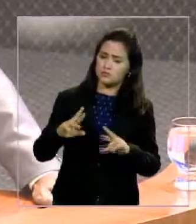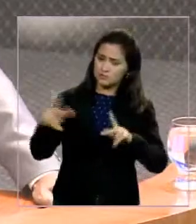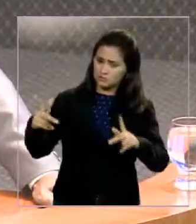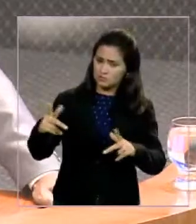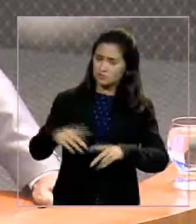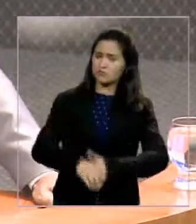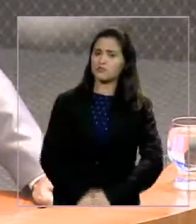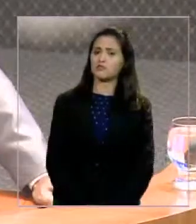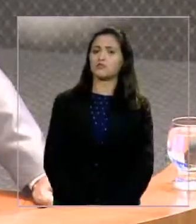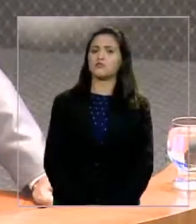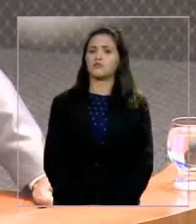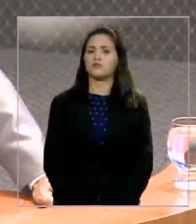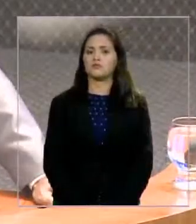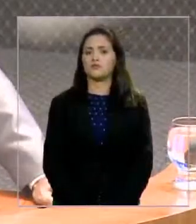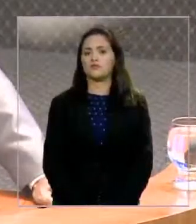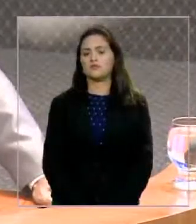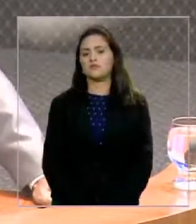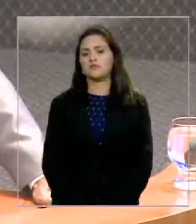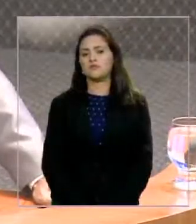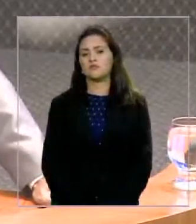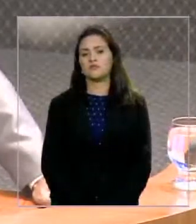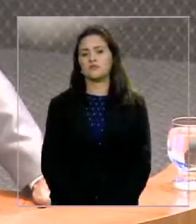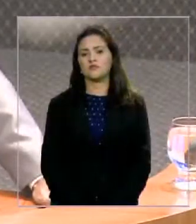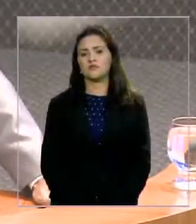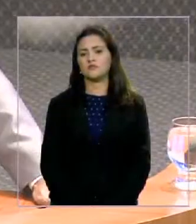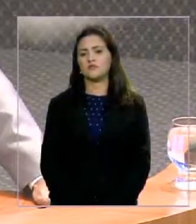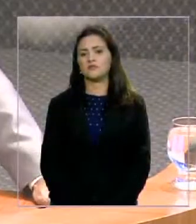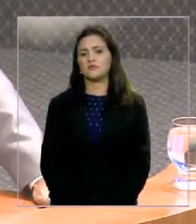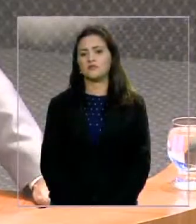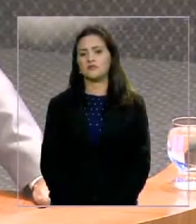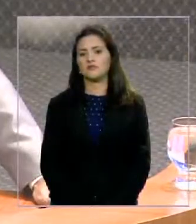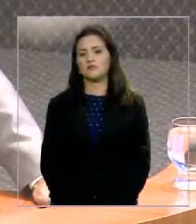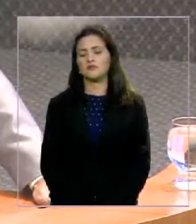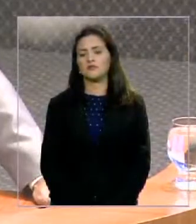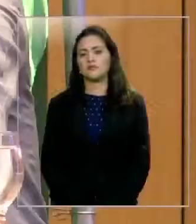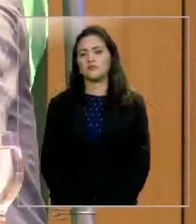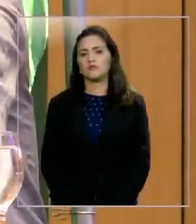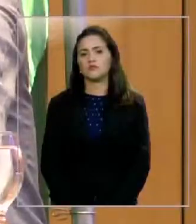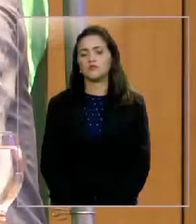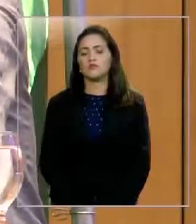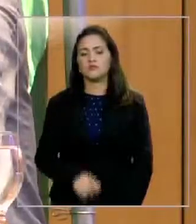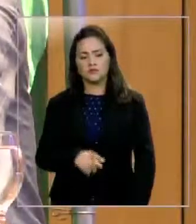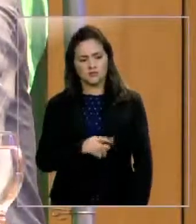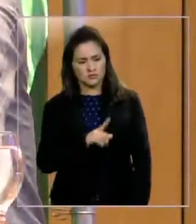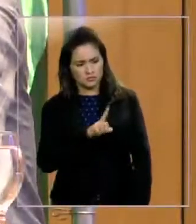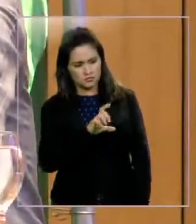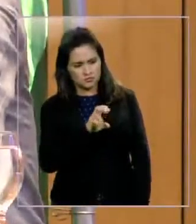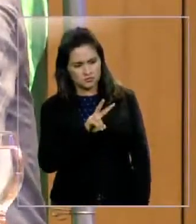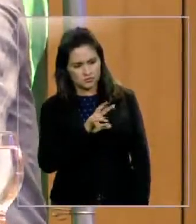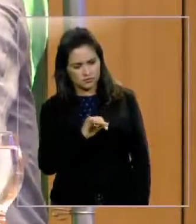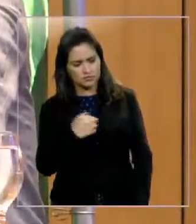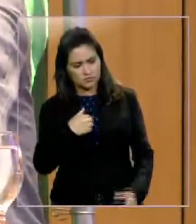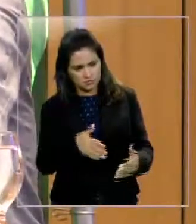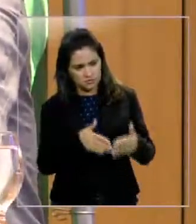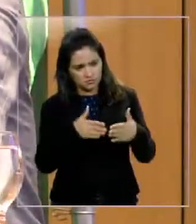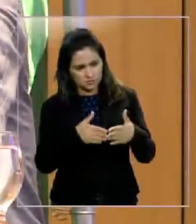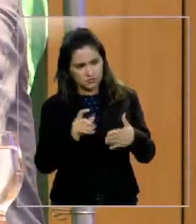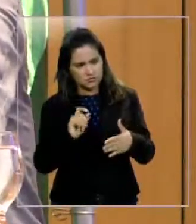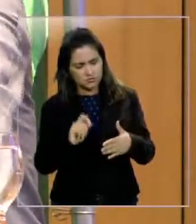Ao compor a mesa, deputado Levi, ao compor a mesa, eu pedi permissão às autoridades e que nós